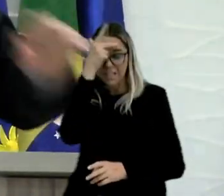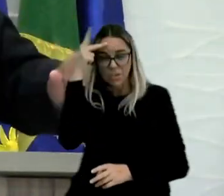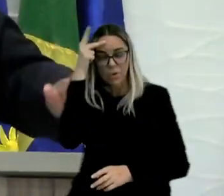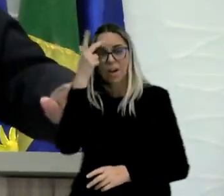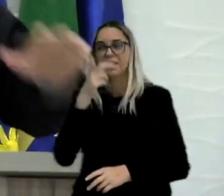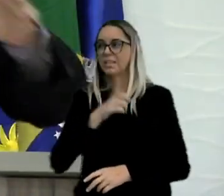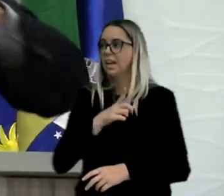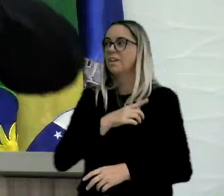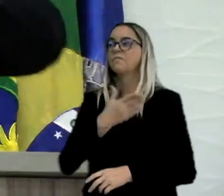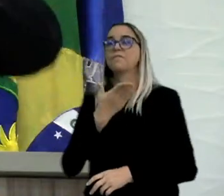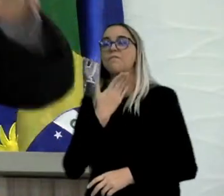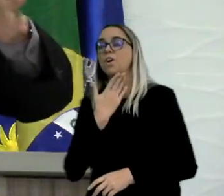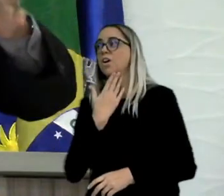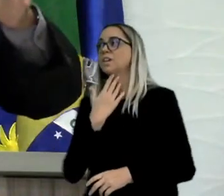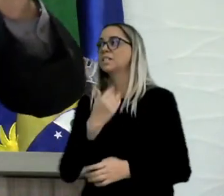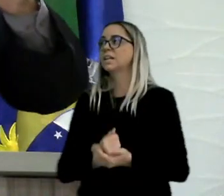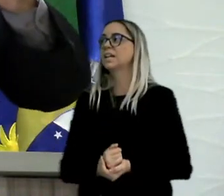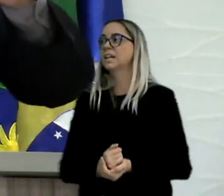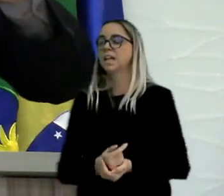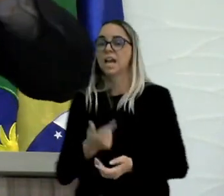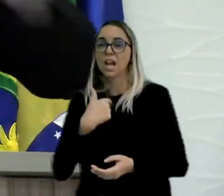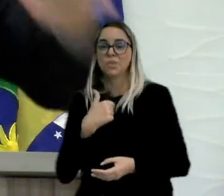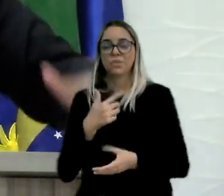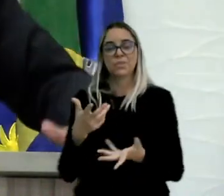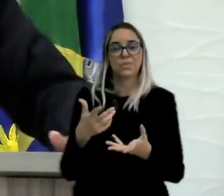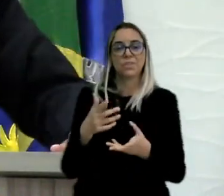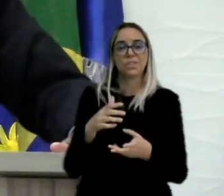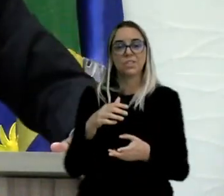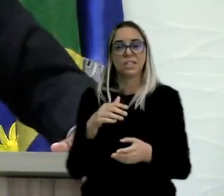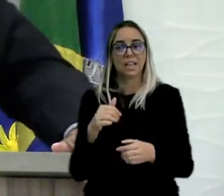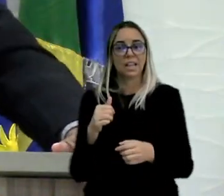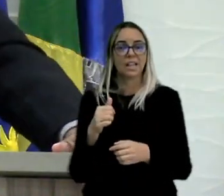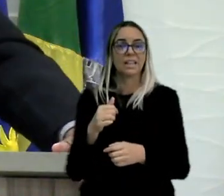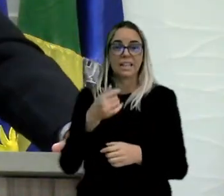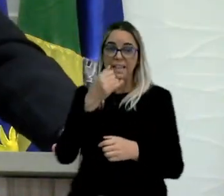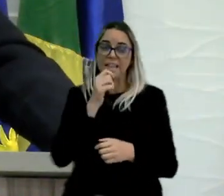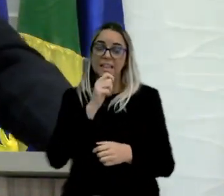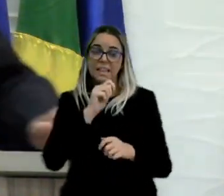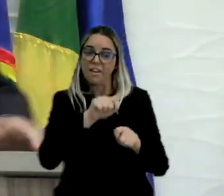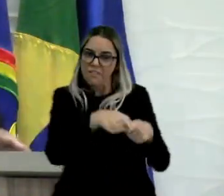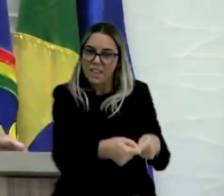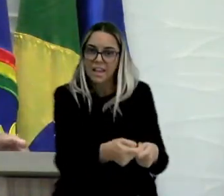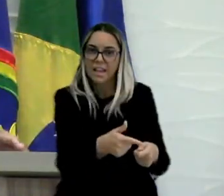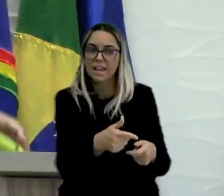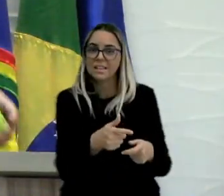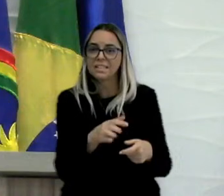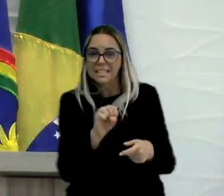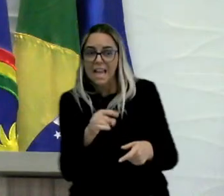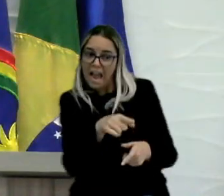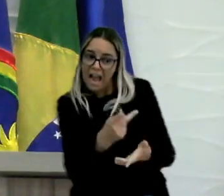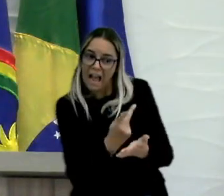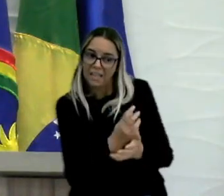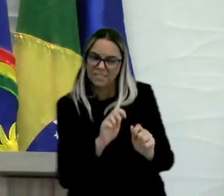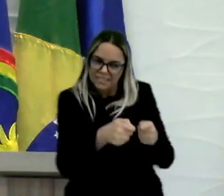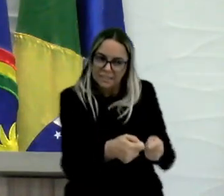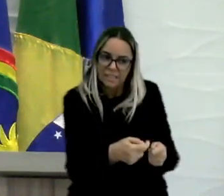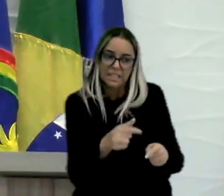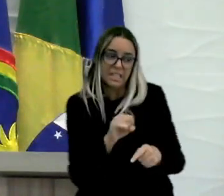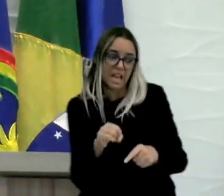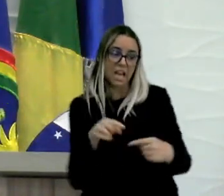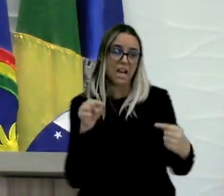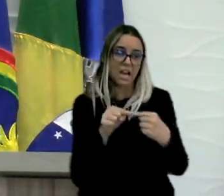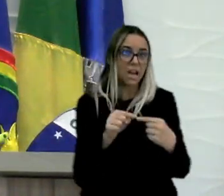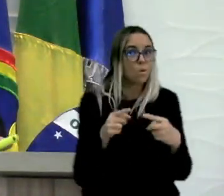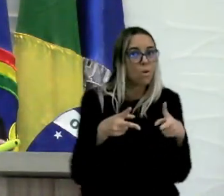só vota e não estô nem falando de voto só defende as coisas errada quem é errado igual a ele tem muita gente pegando dinheiro